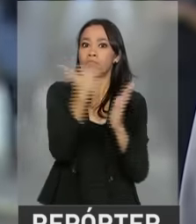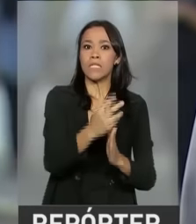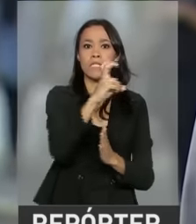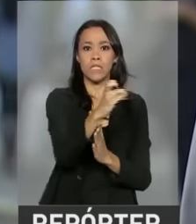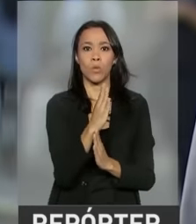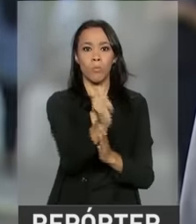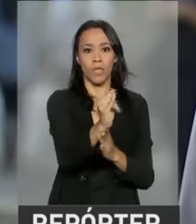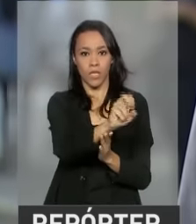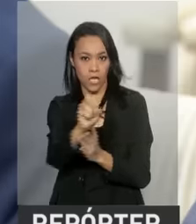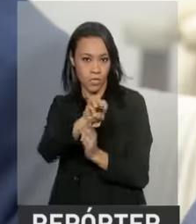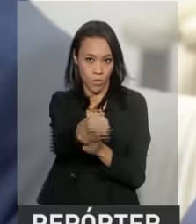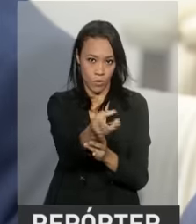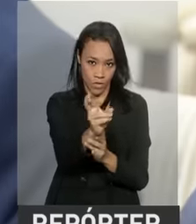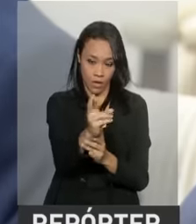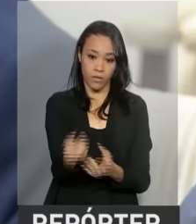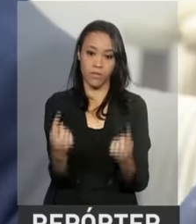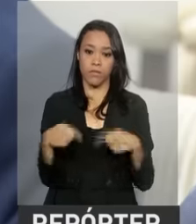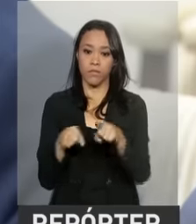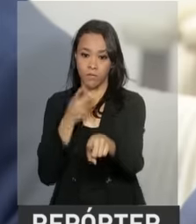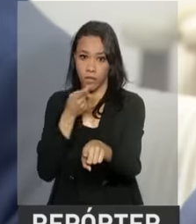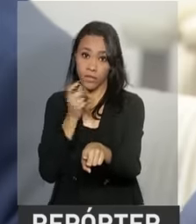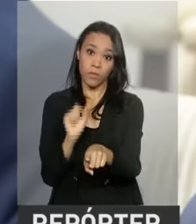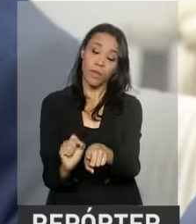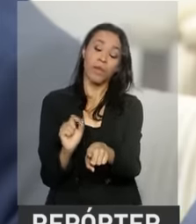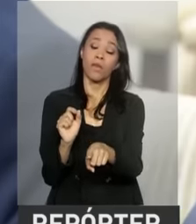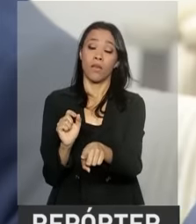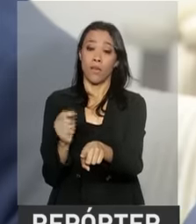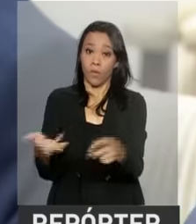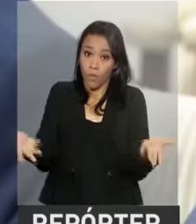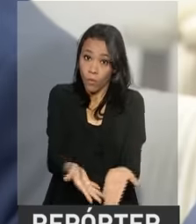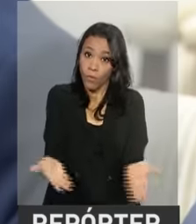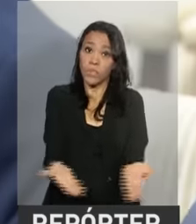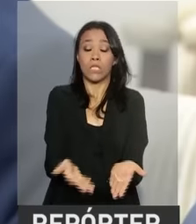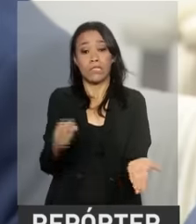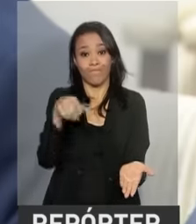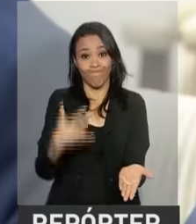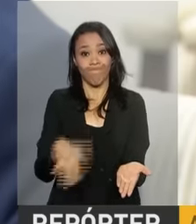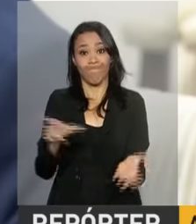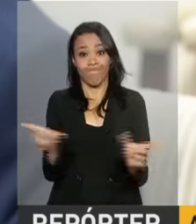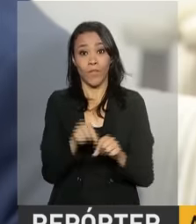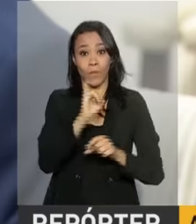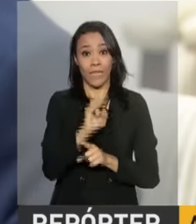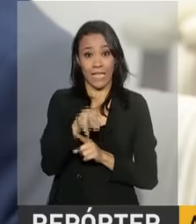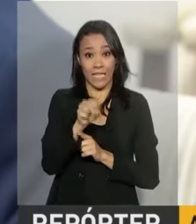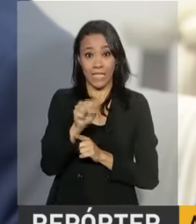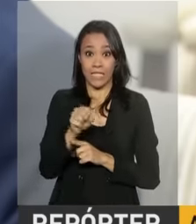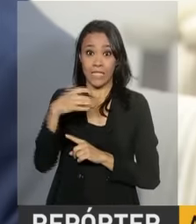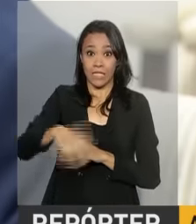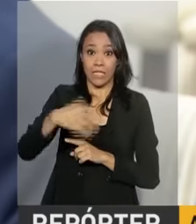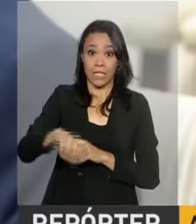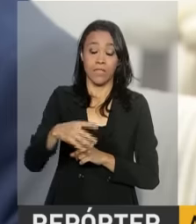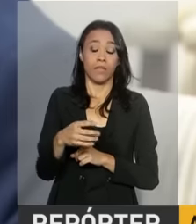bilhões me é o fato da Previdência eh hoje ser o maior fator de deterioração das contas